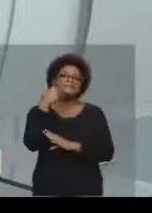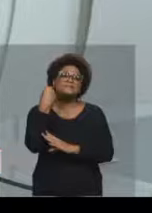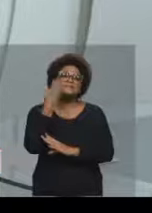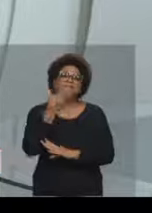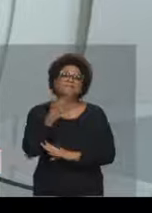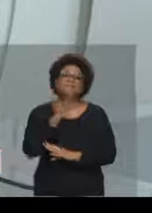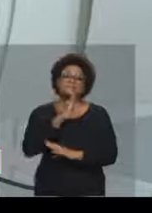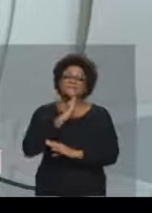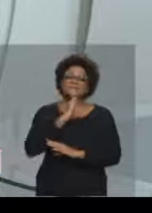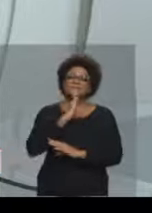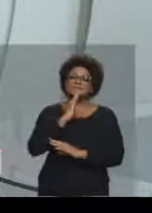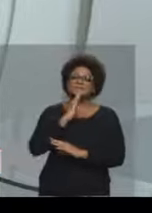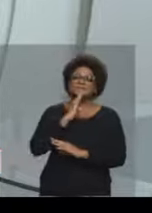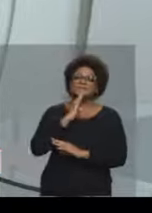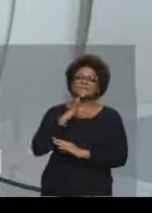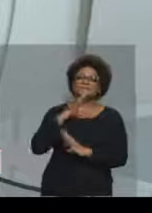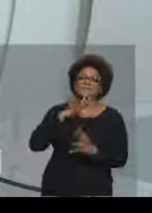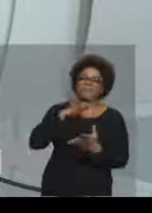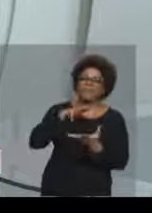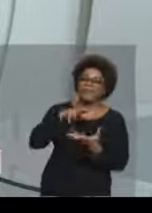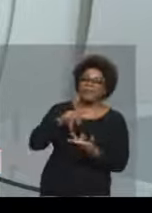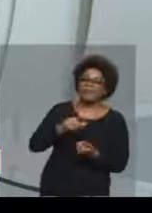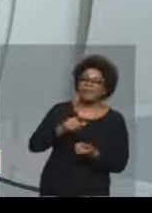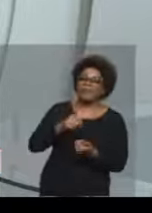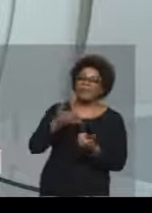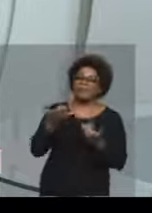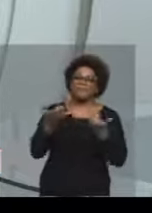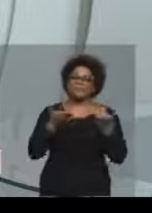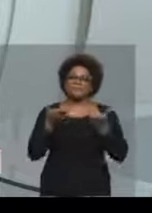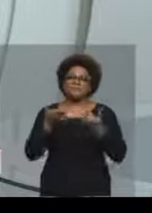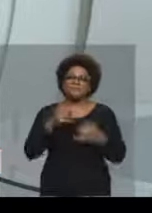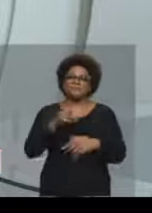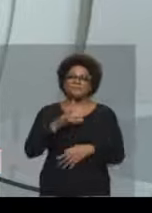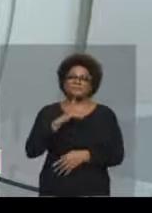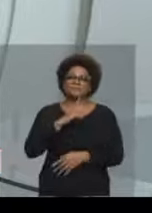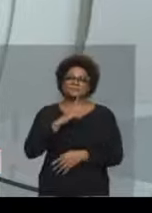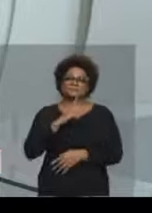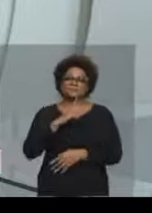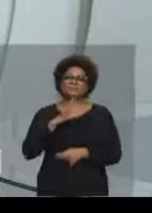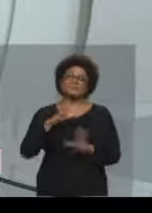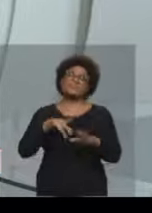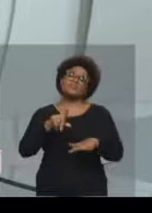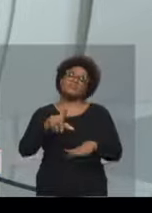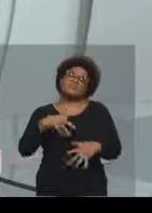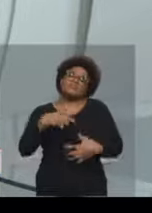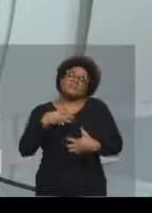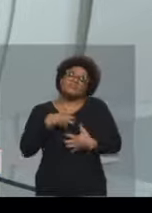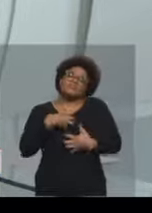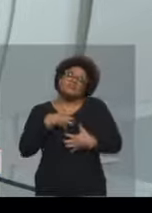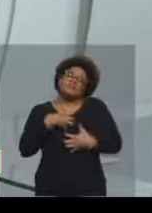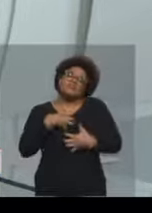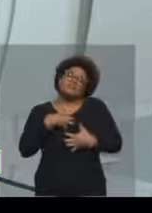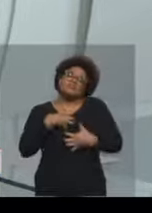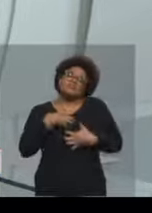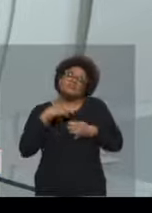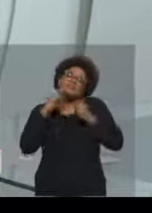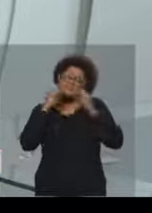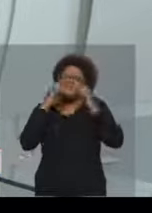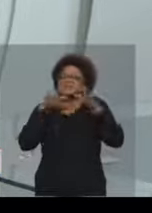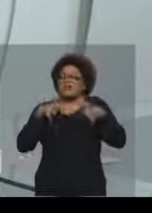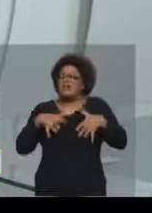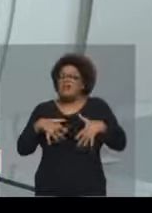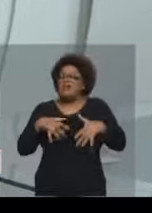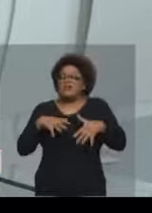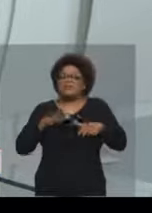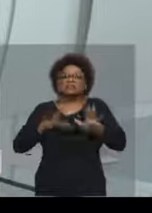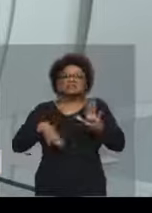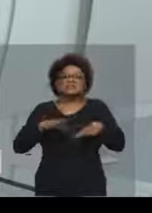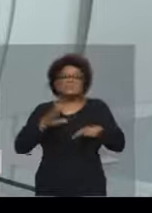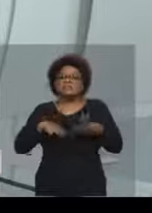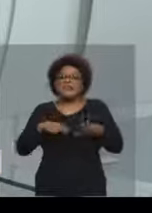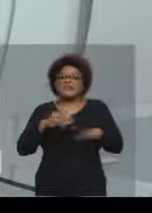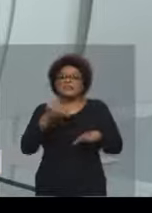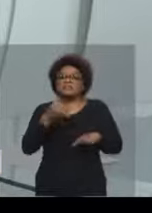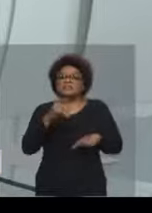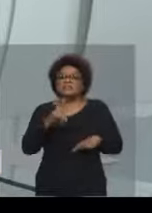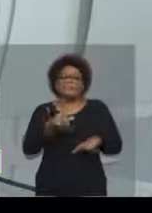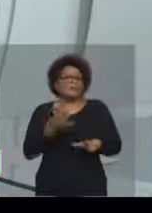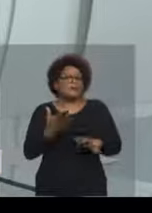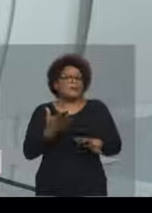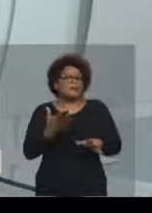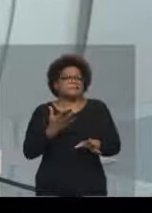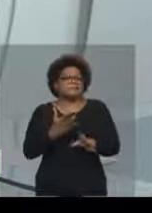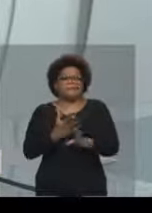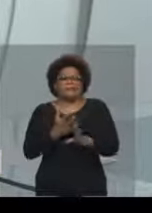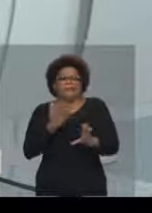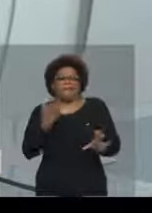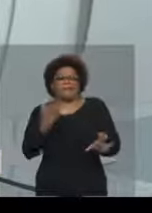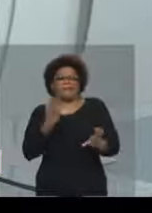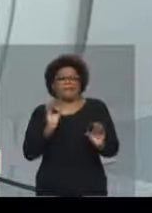você identifica, aí você fala, nossa, que emocionante, você chora, etc e tal. Se você não se identifica, você fala, nossa, a pessoa está com mimimi, não é